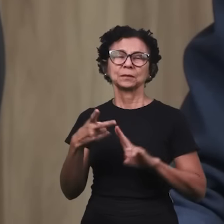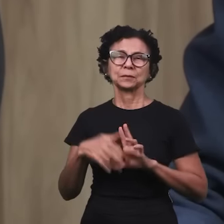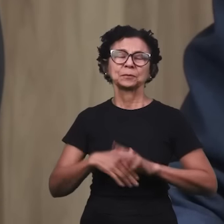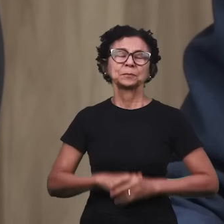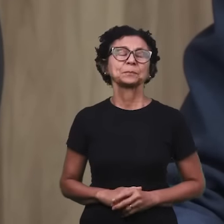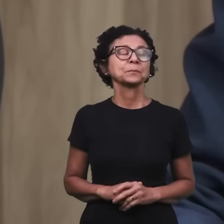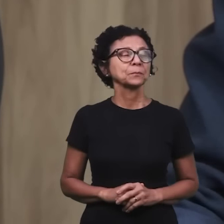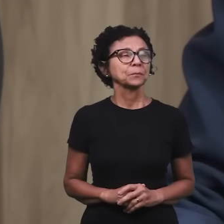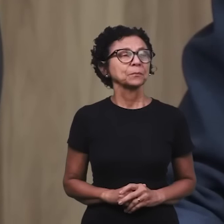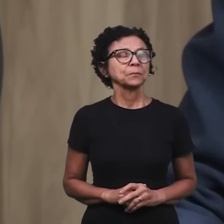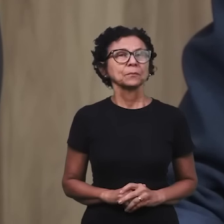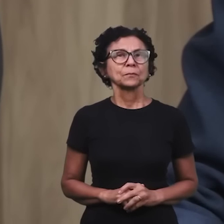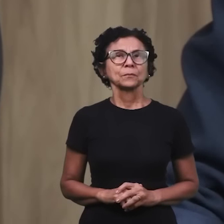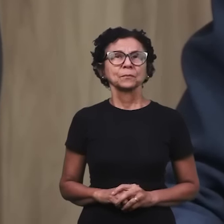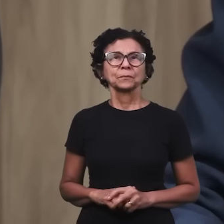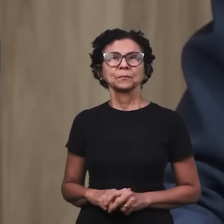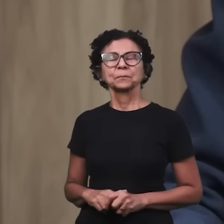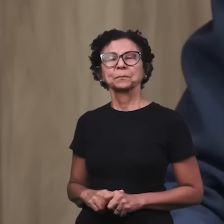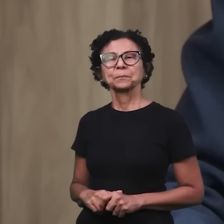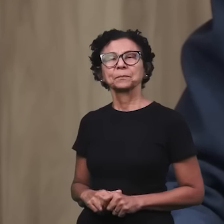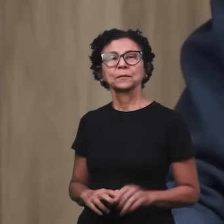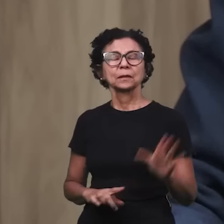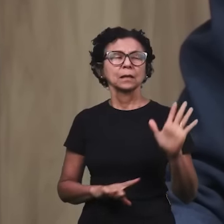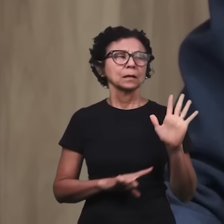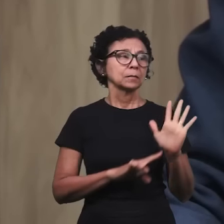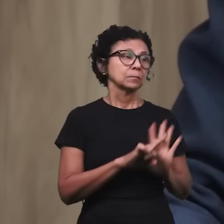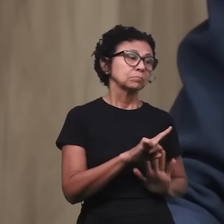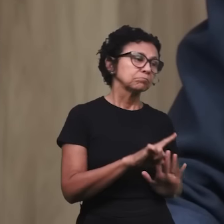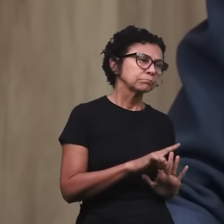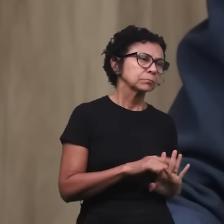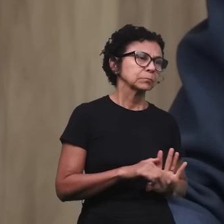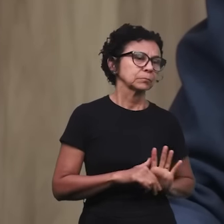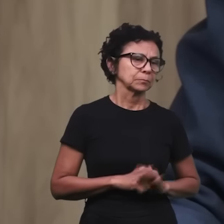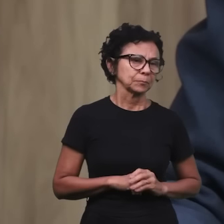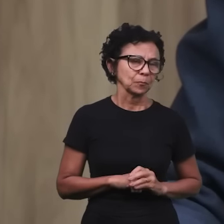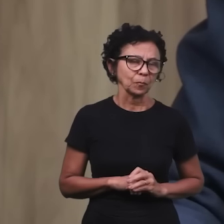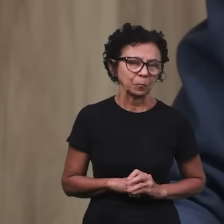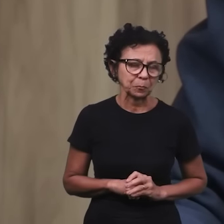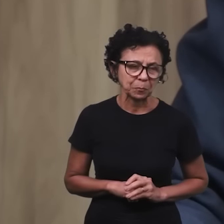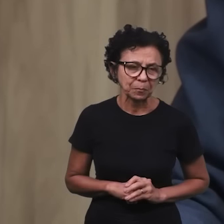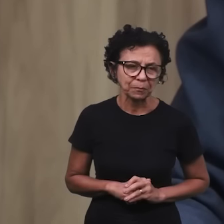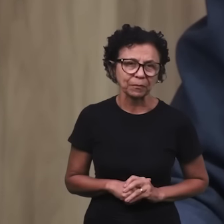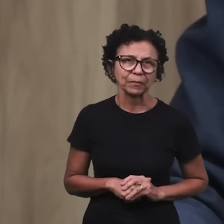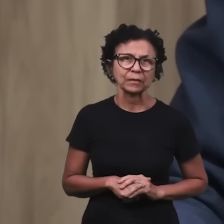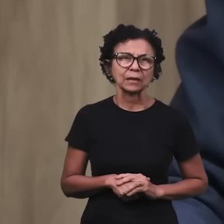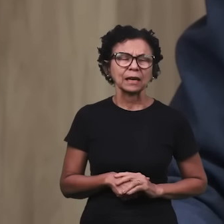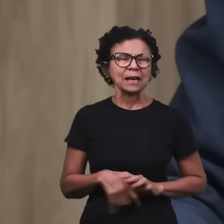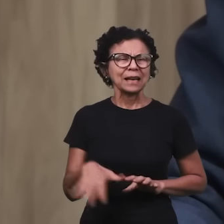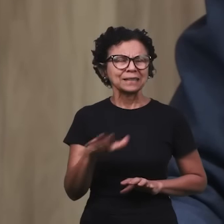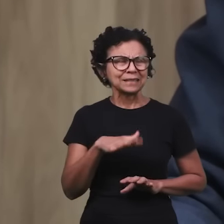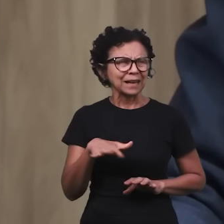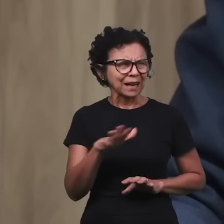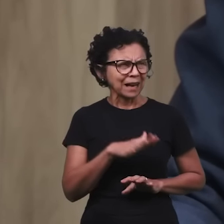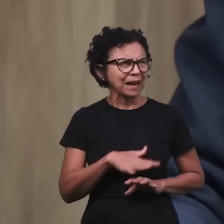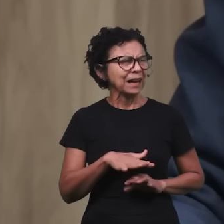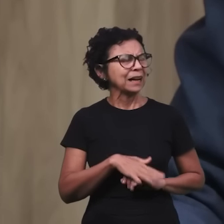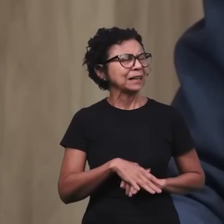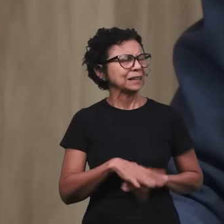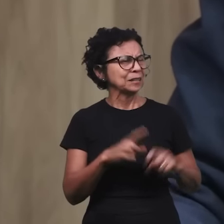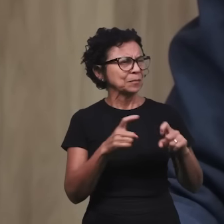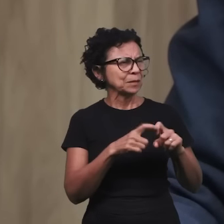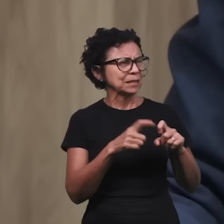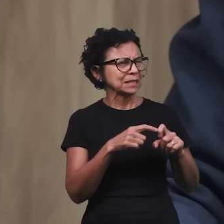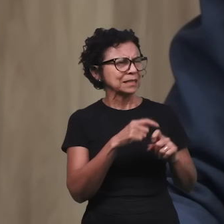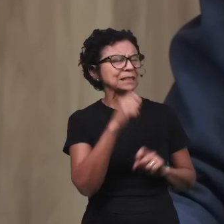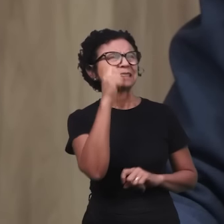a pergunta de hoje o retorno financeiro da odontologia é compatível com o esforço, a dedicação